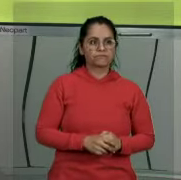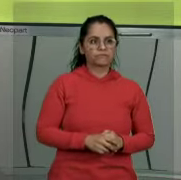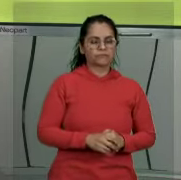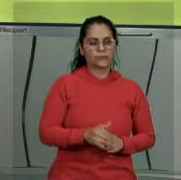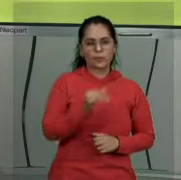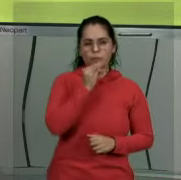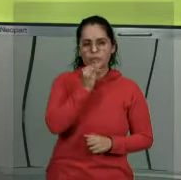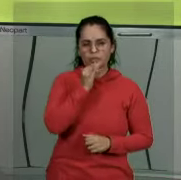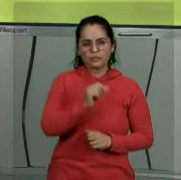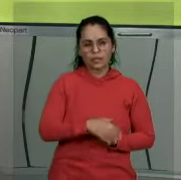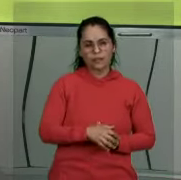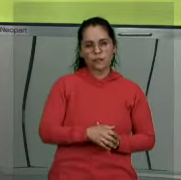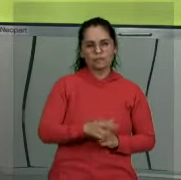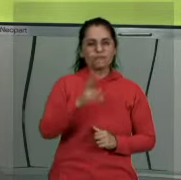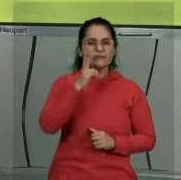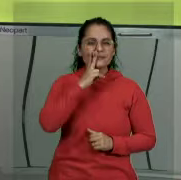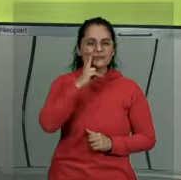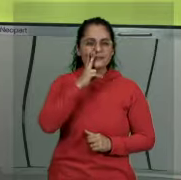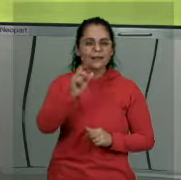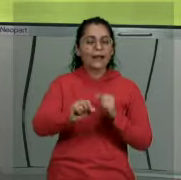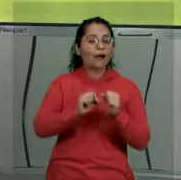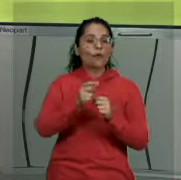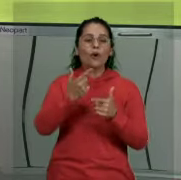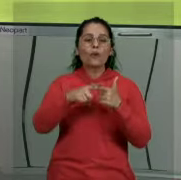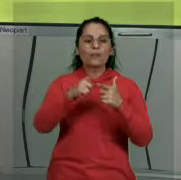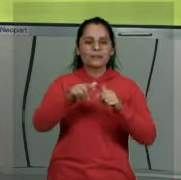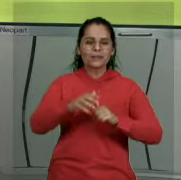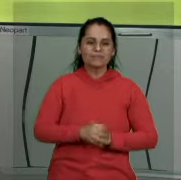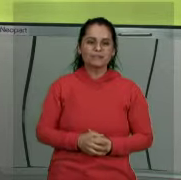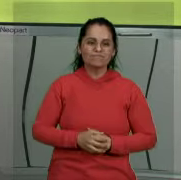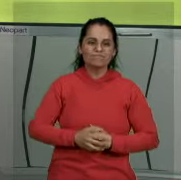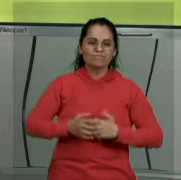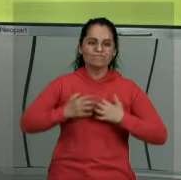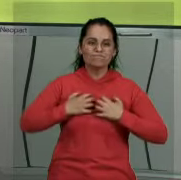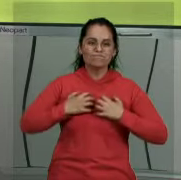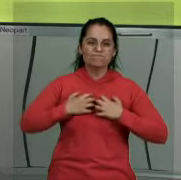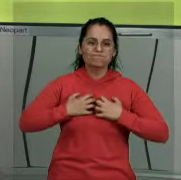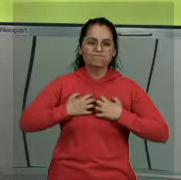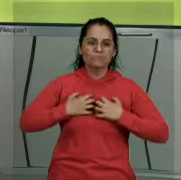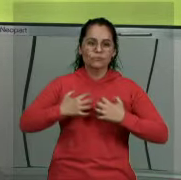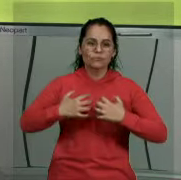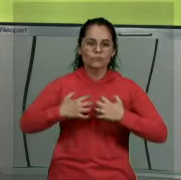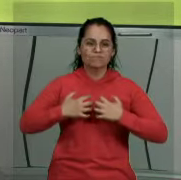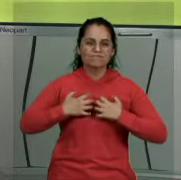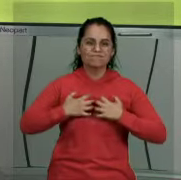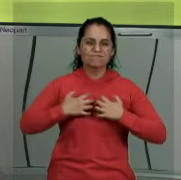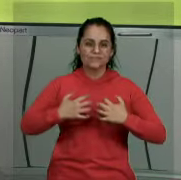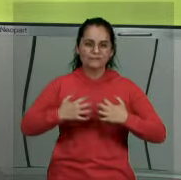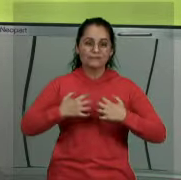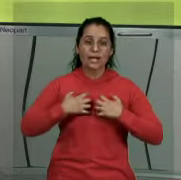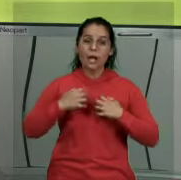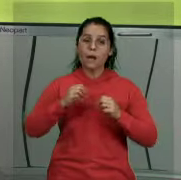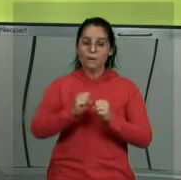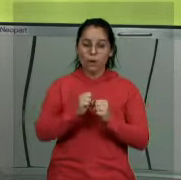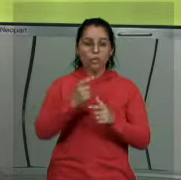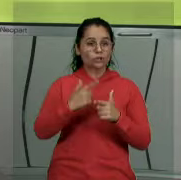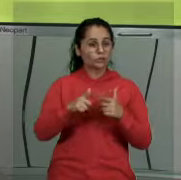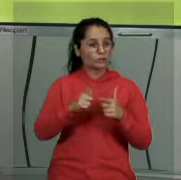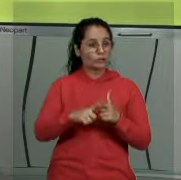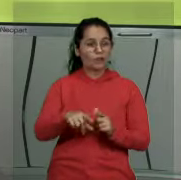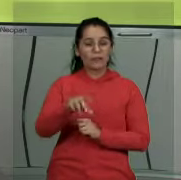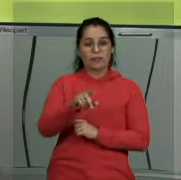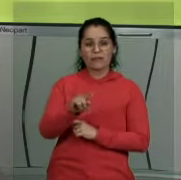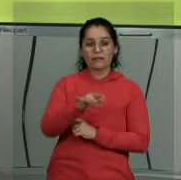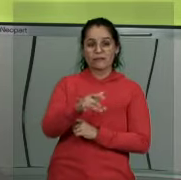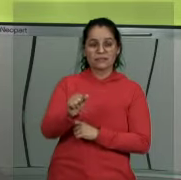Por exemplo, gente, o cigarro ele vai atacar o quê? Os pulmões, né? Com o tempo pode ter um enfisema pulmonar